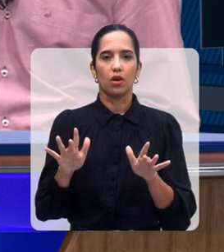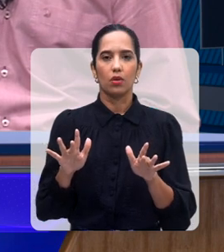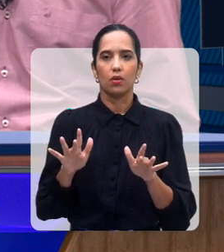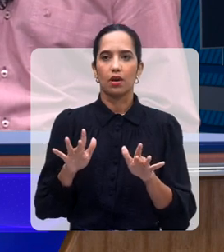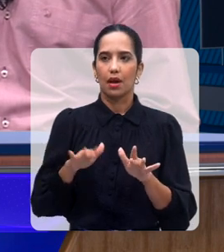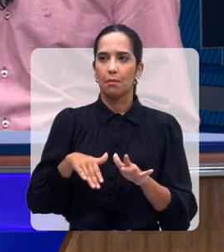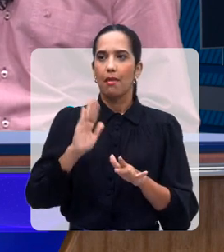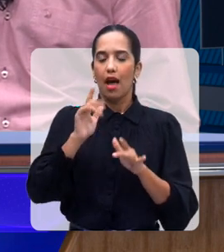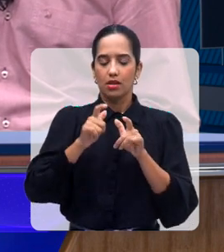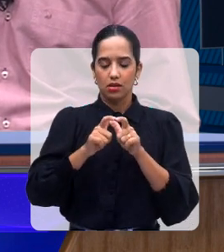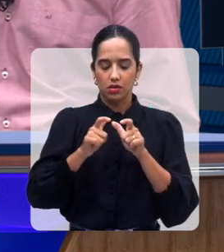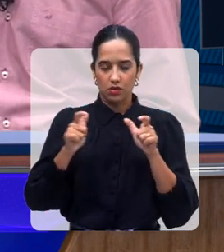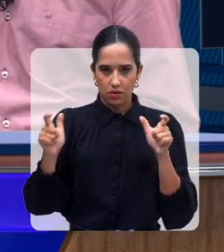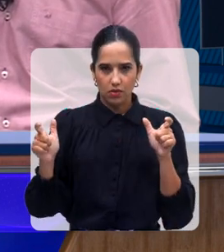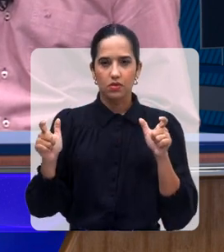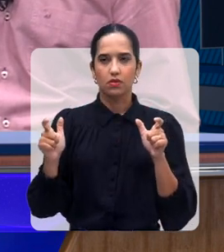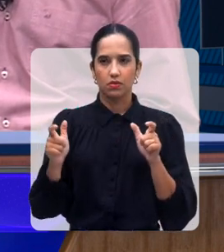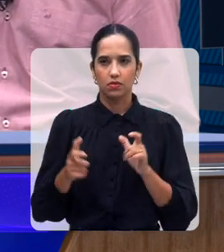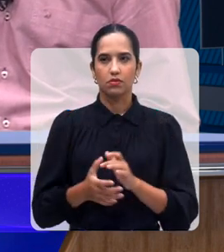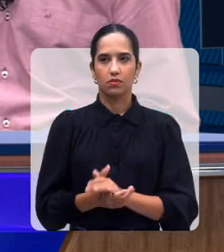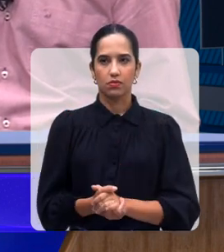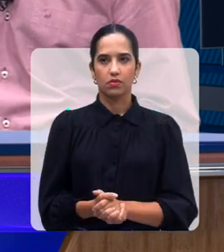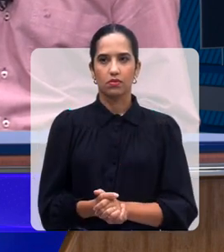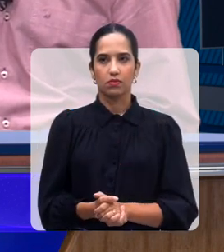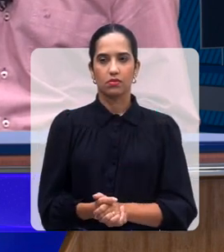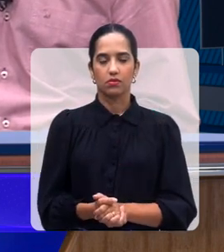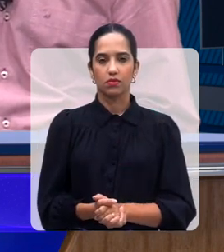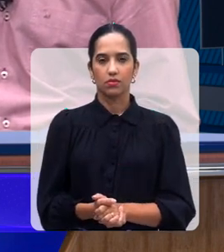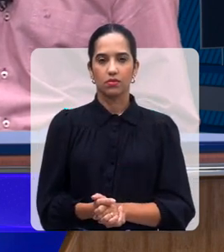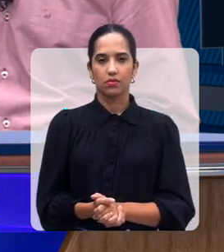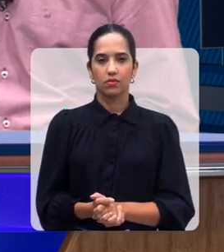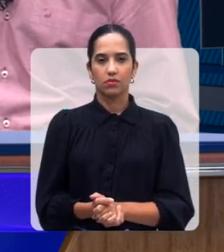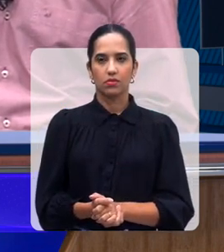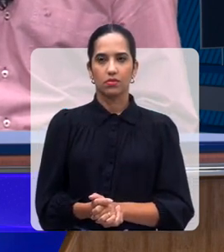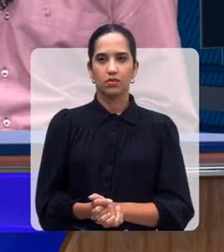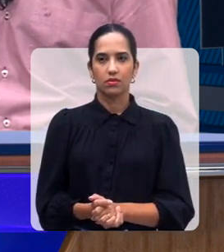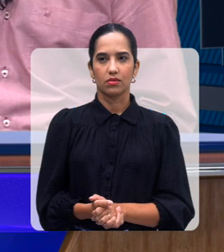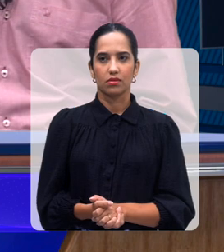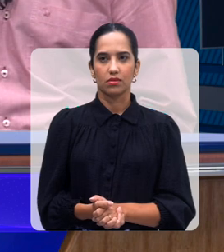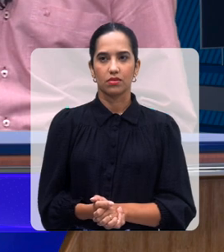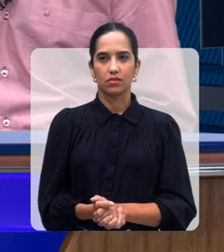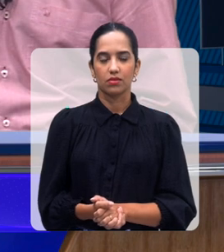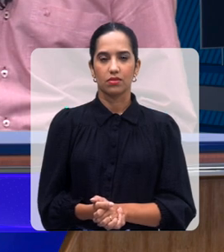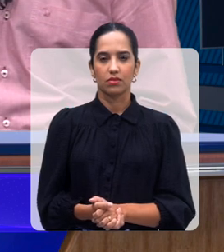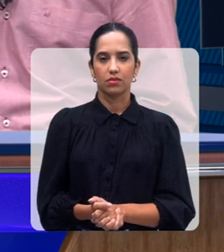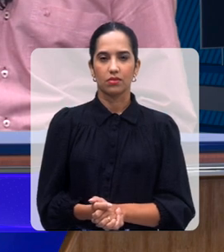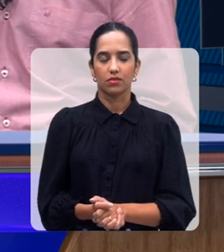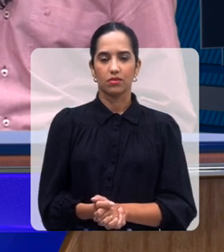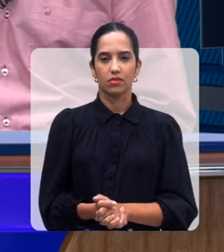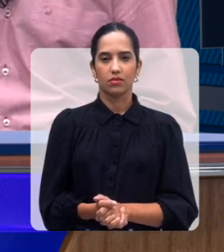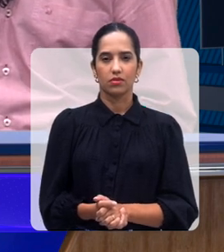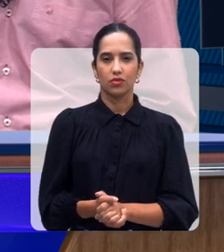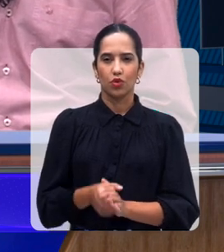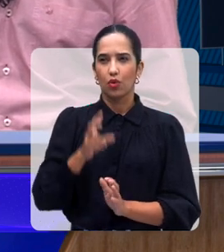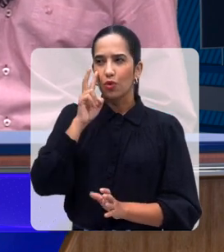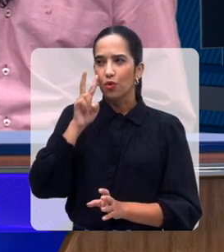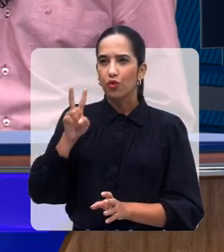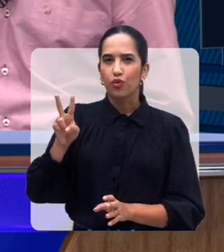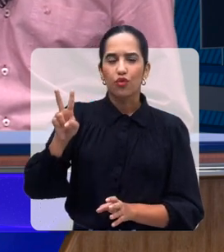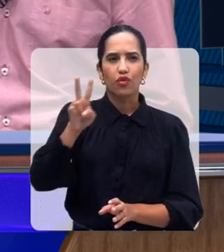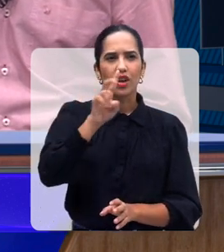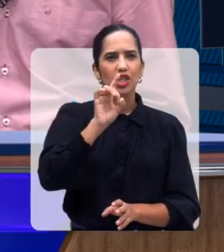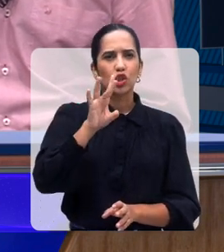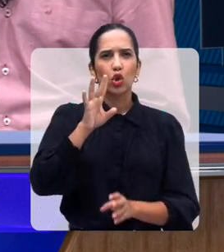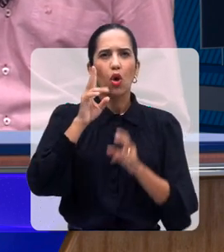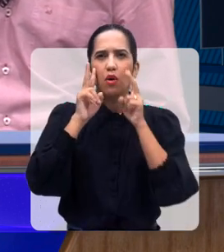É muito amplo isso aí, né? Muito amplo. O ver, ele vai além da